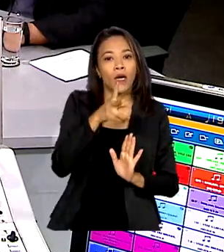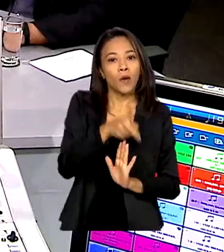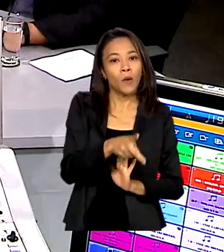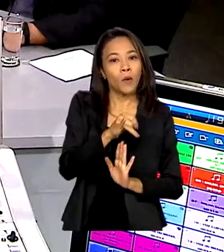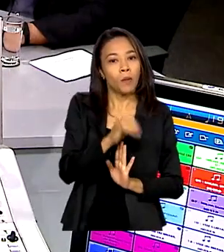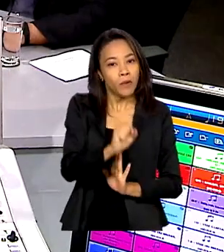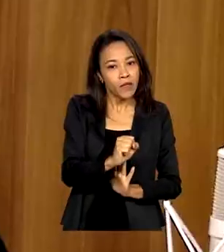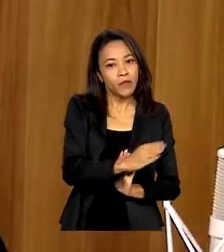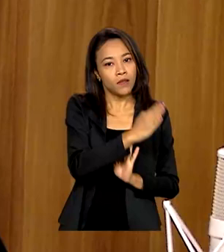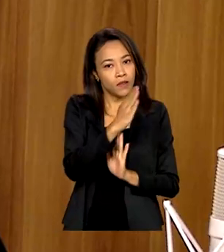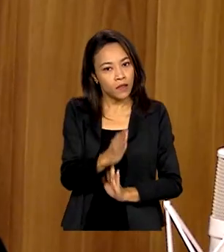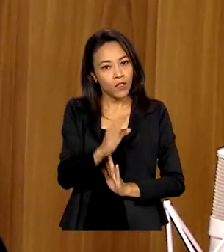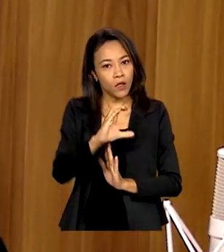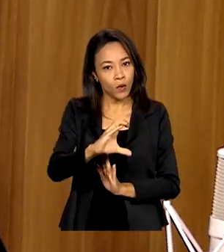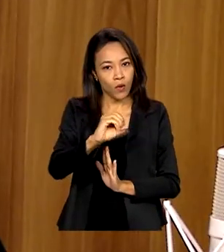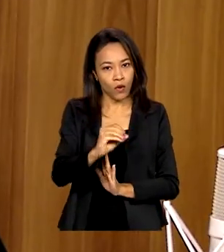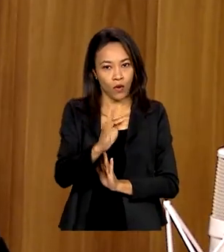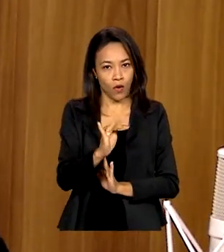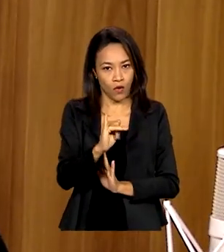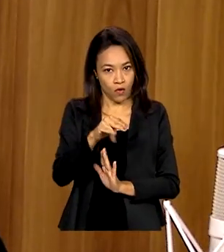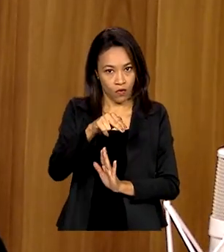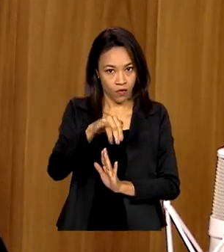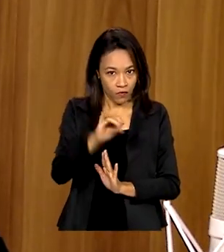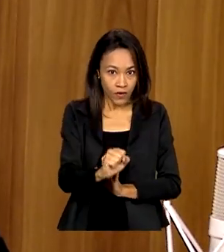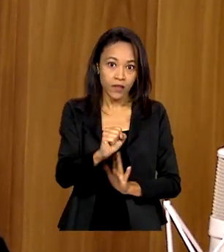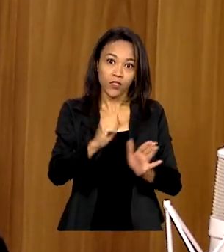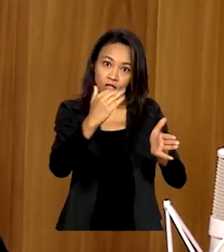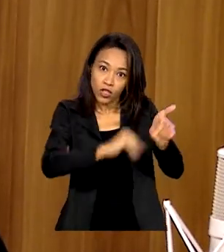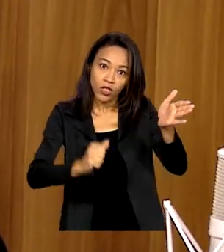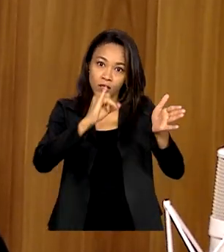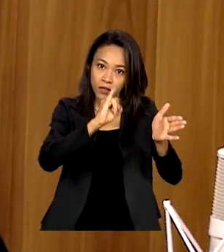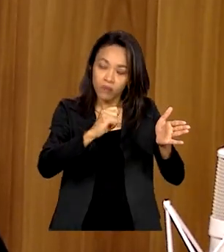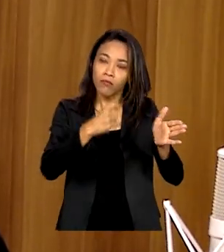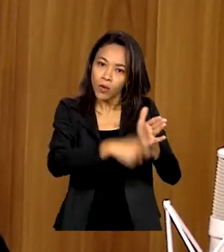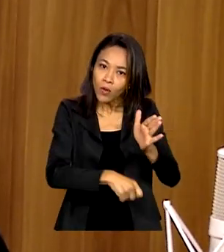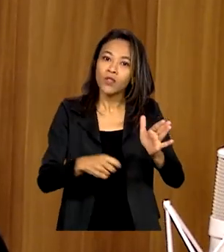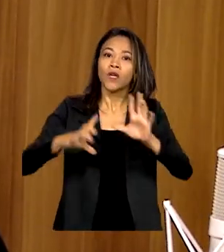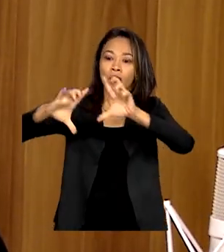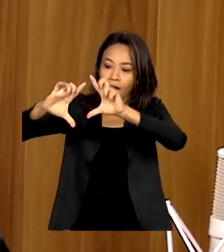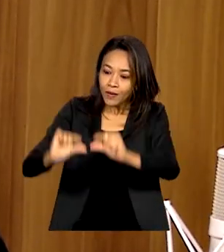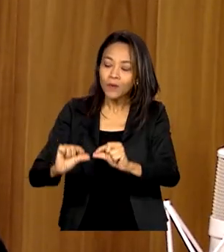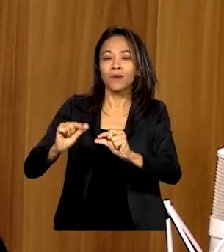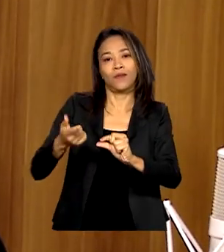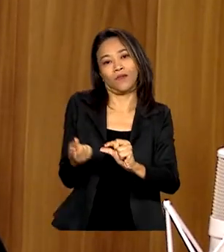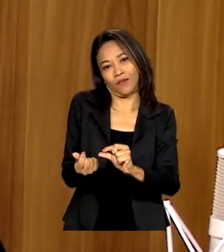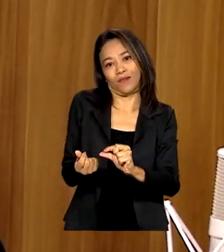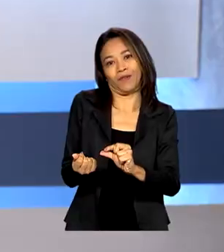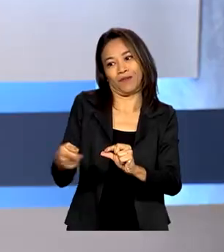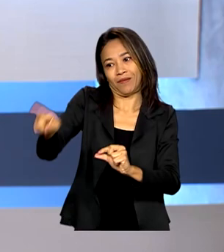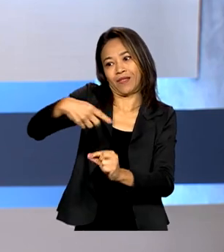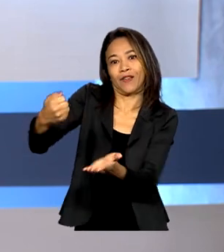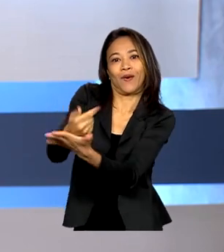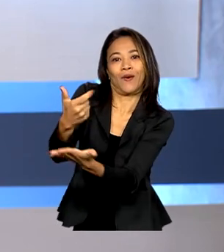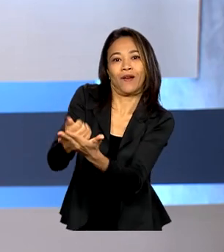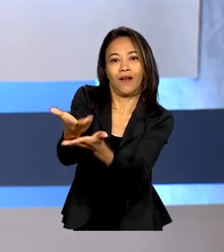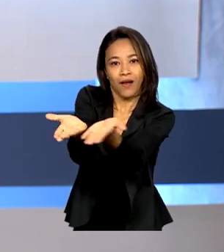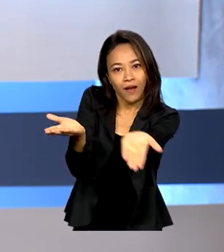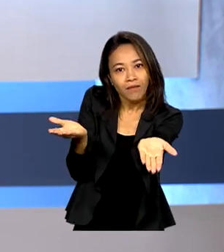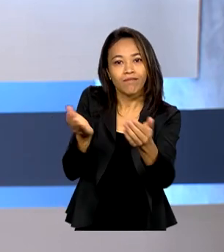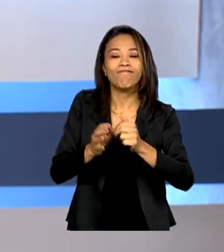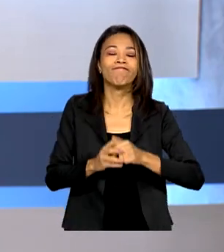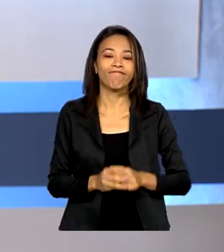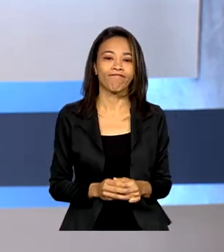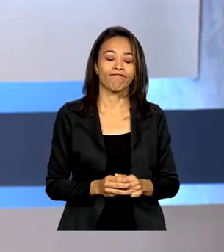peixes, você pode contribuir de forma muito determinante para que nós tenhamos um preço mais atraente para o consumidor.